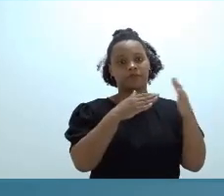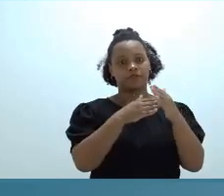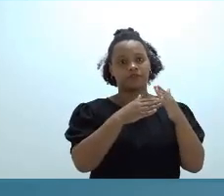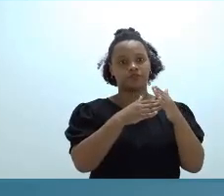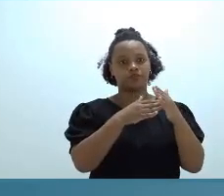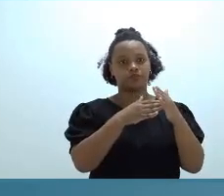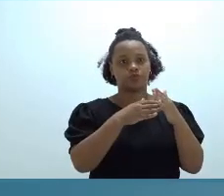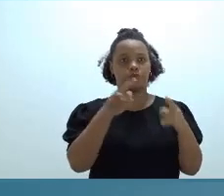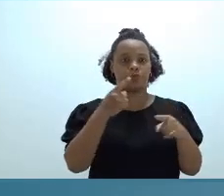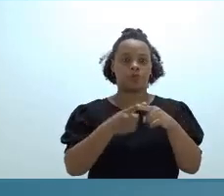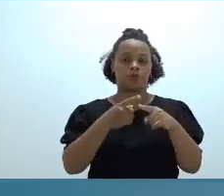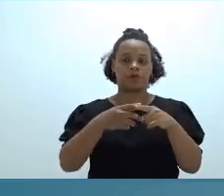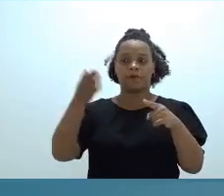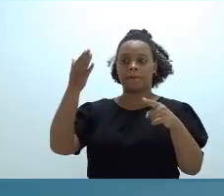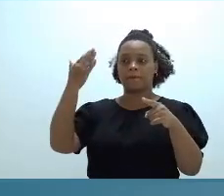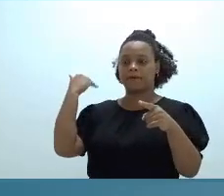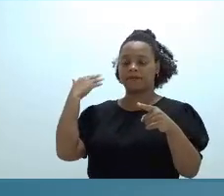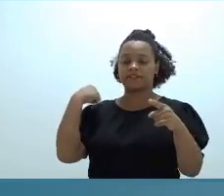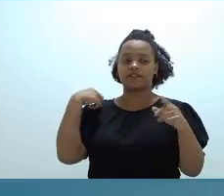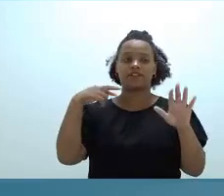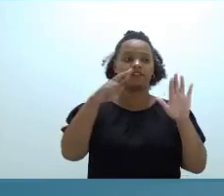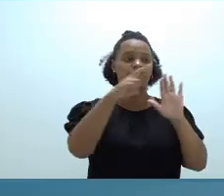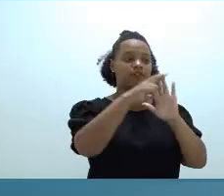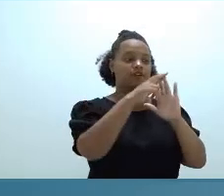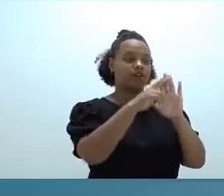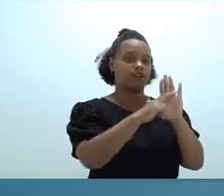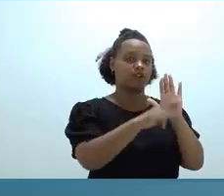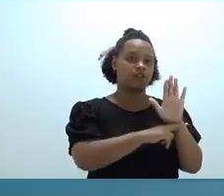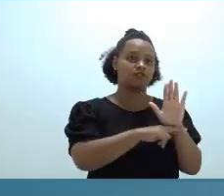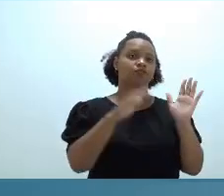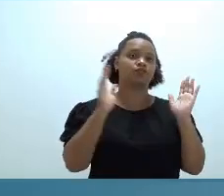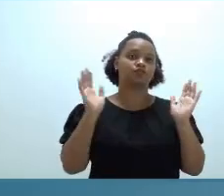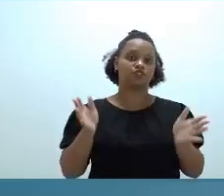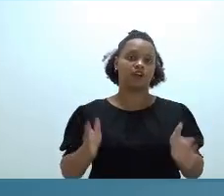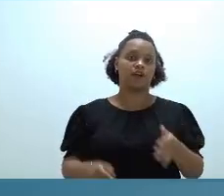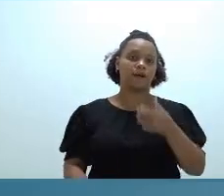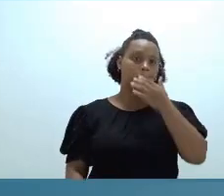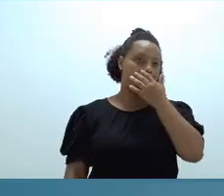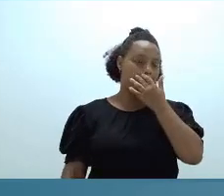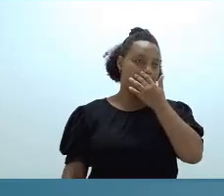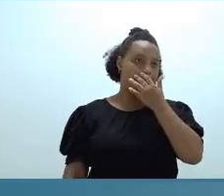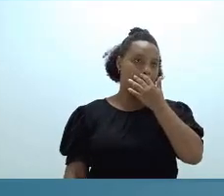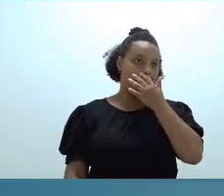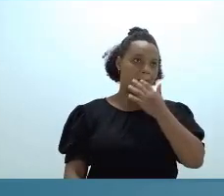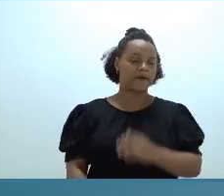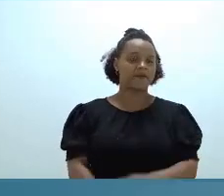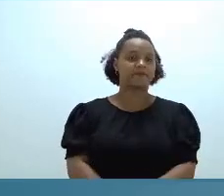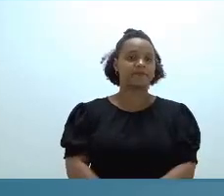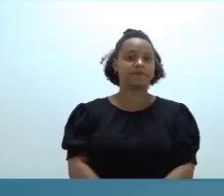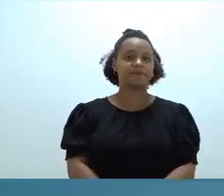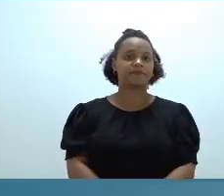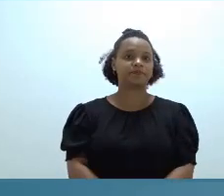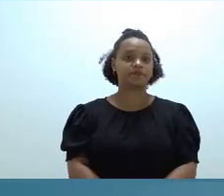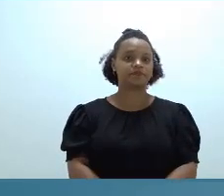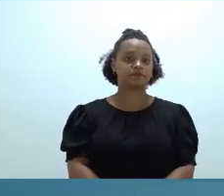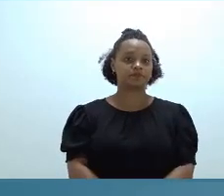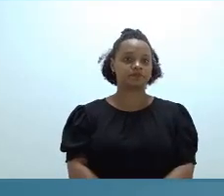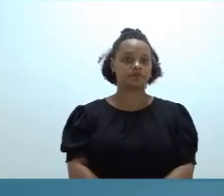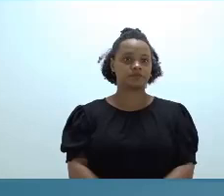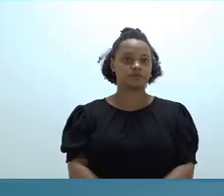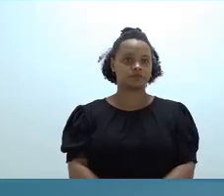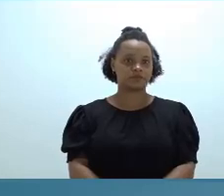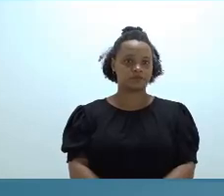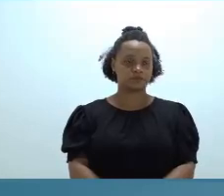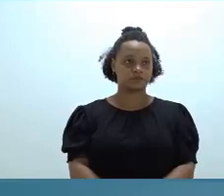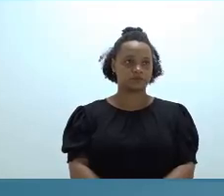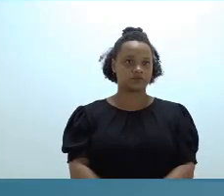relator original deste processo, ainda na época de que não tinha a separação de turma de direito público e direito privado.